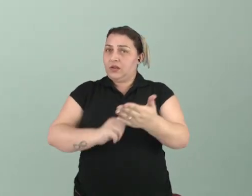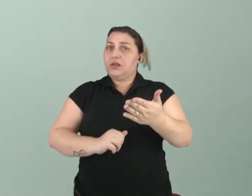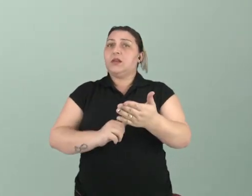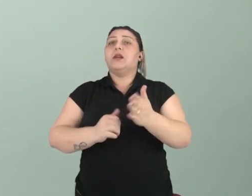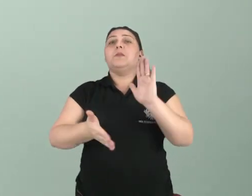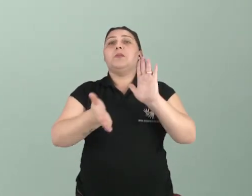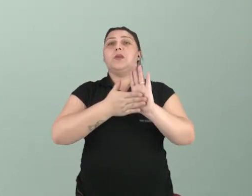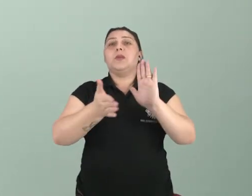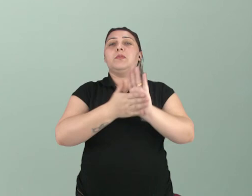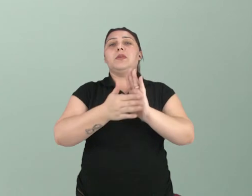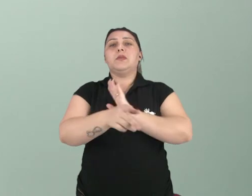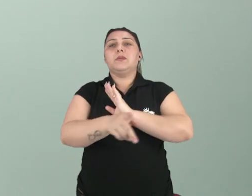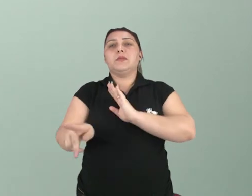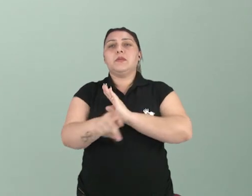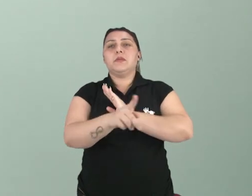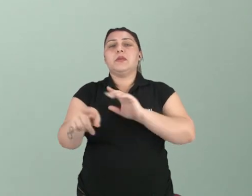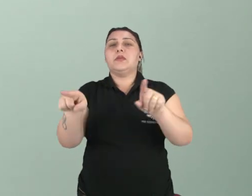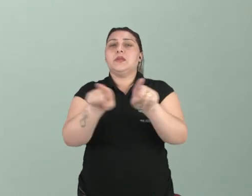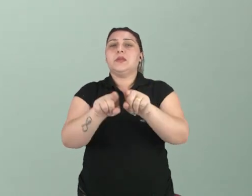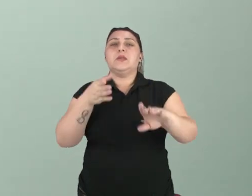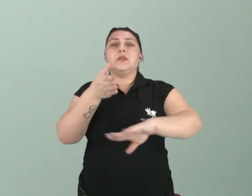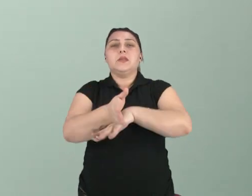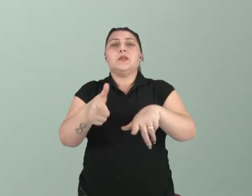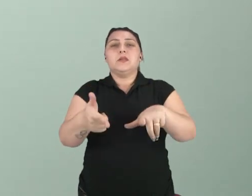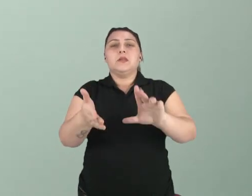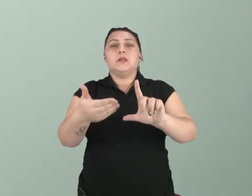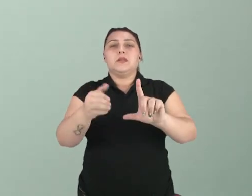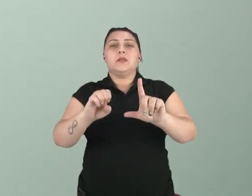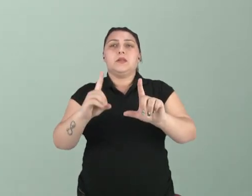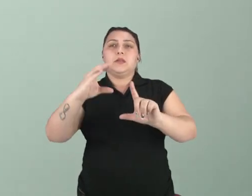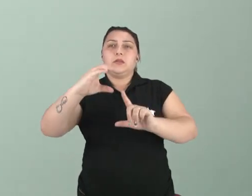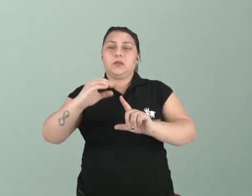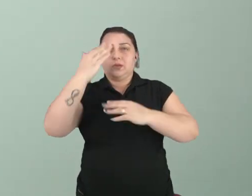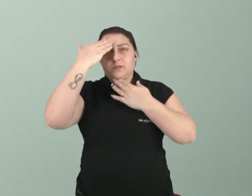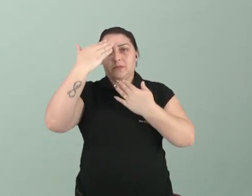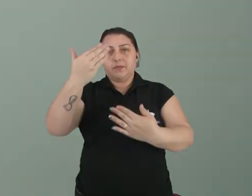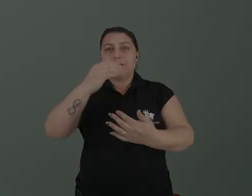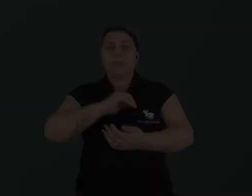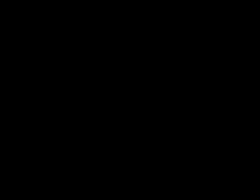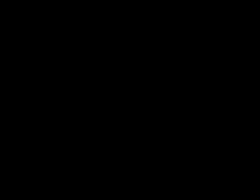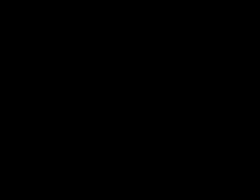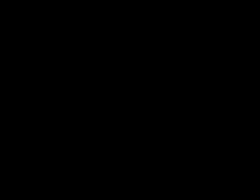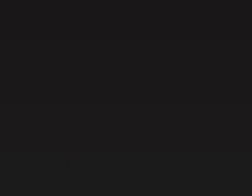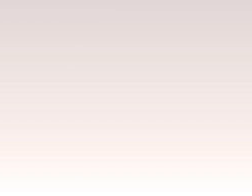que serão propostas pelo seu professor e também acessem a nossa plataforma Eduque. Obrigada!